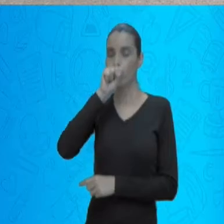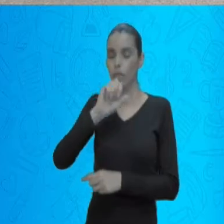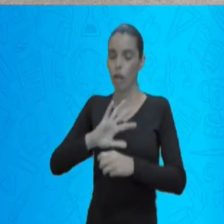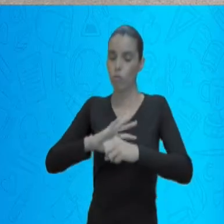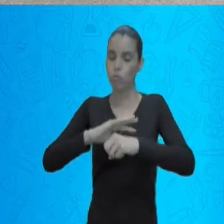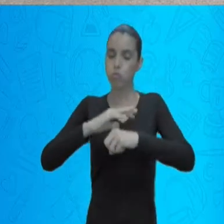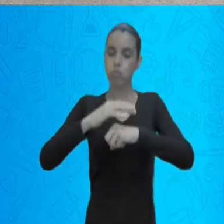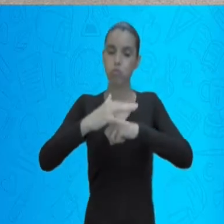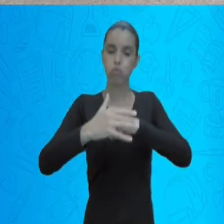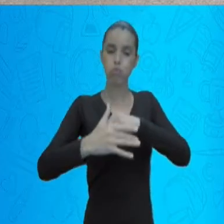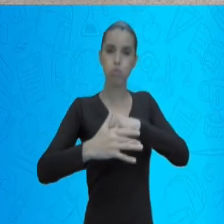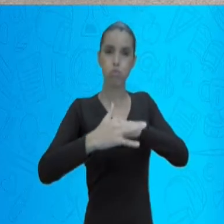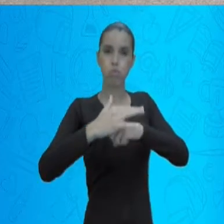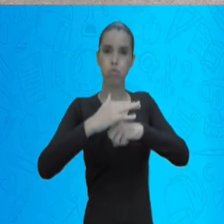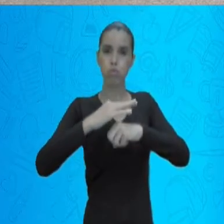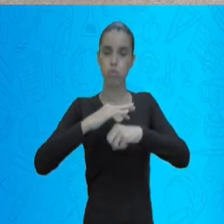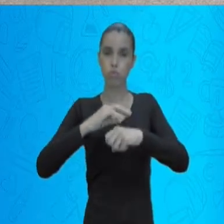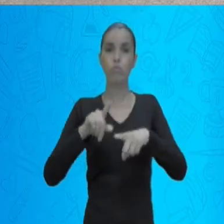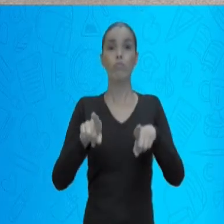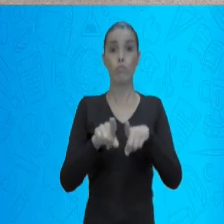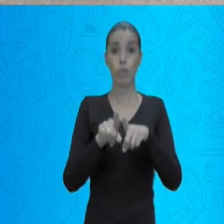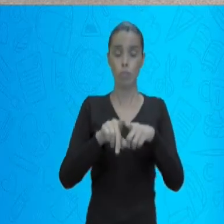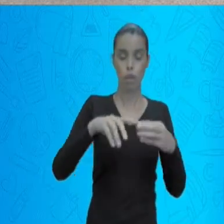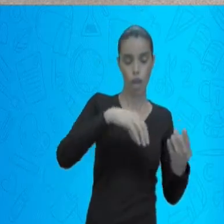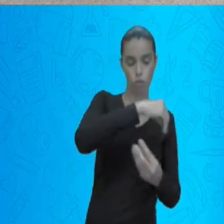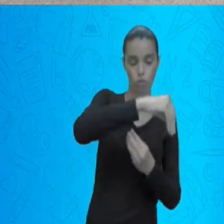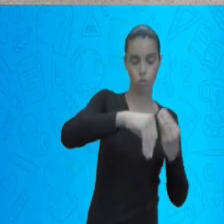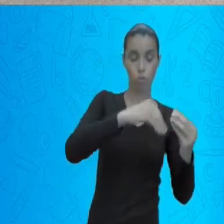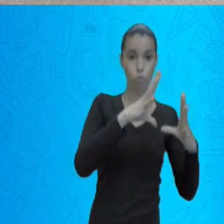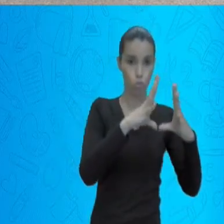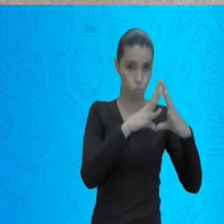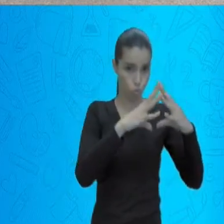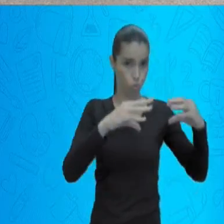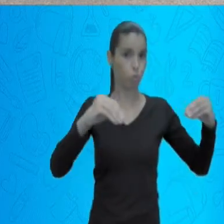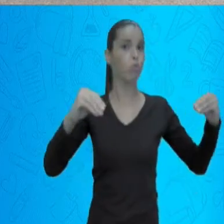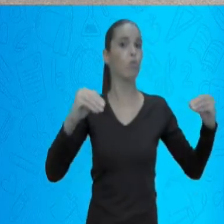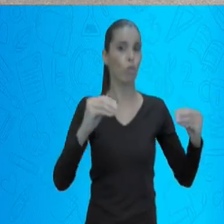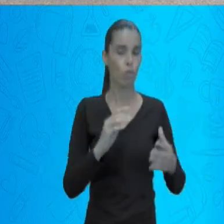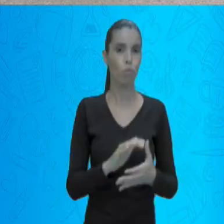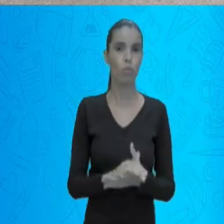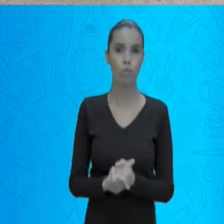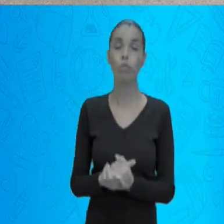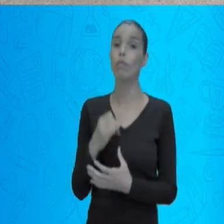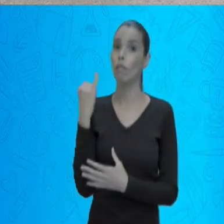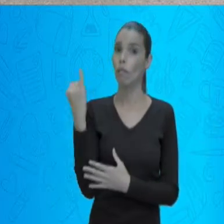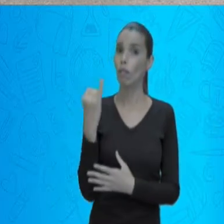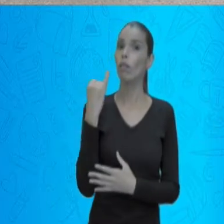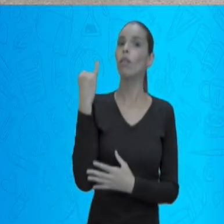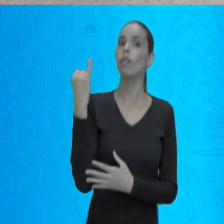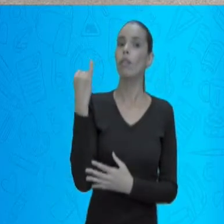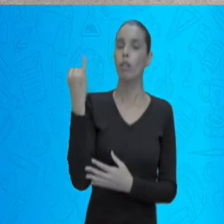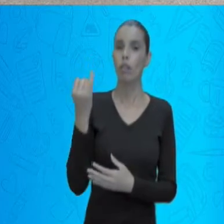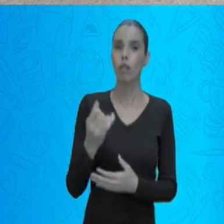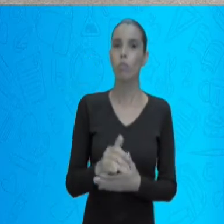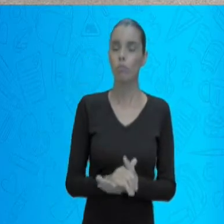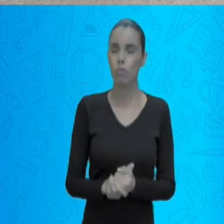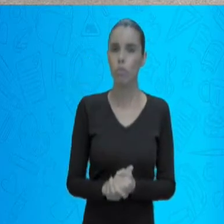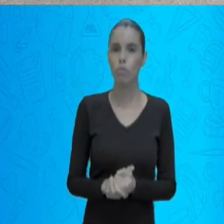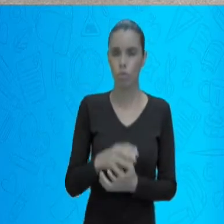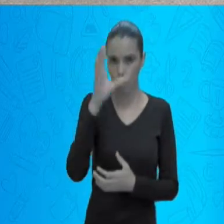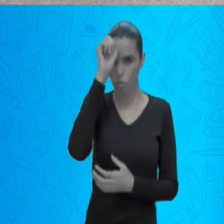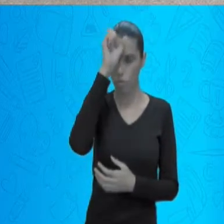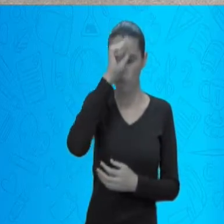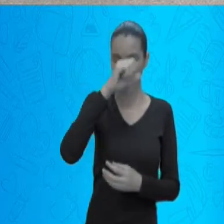homogênea. Diferente das ligas metálicas, ele é uma mistura homogênea que contém